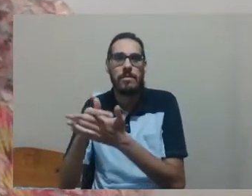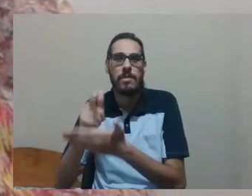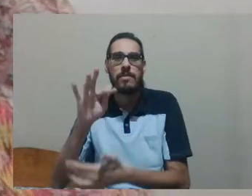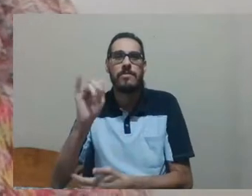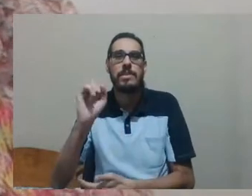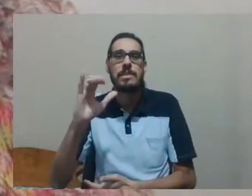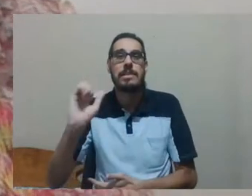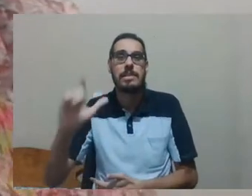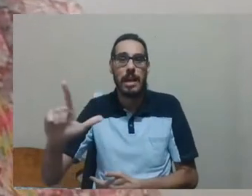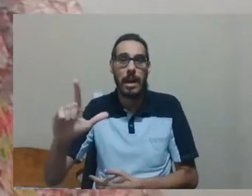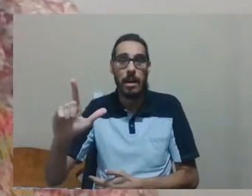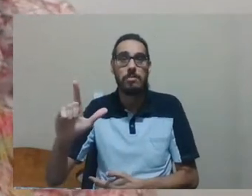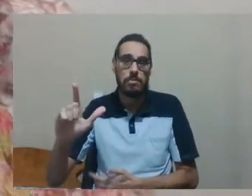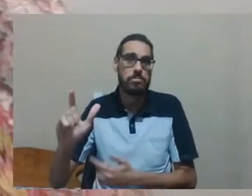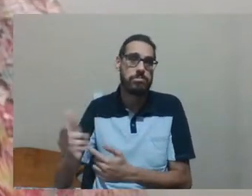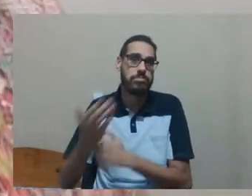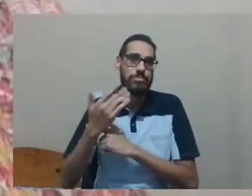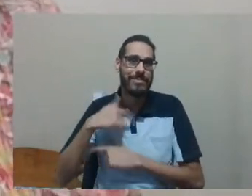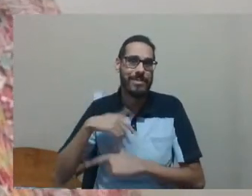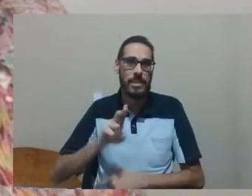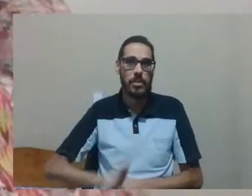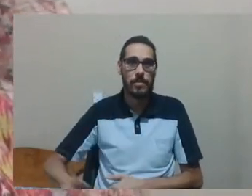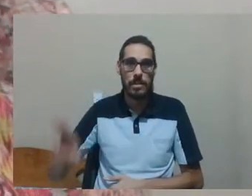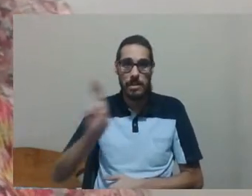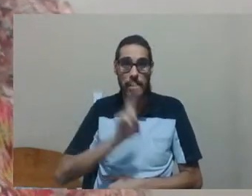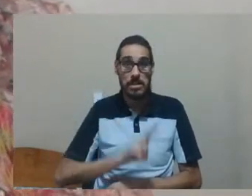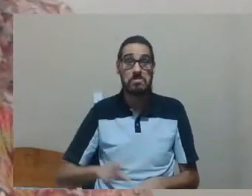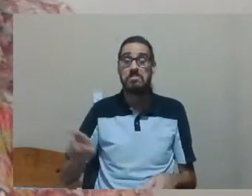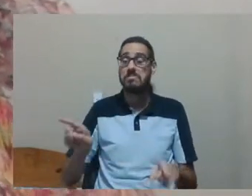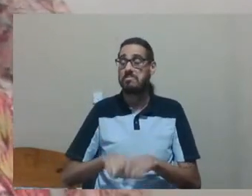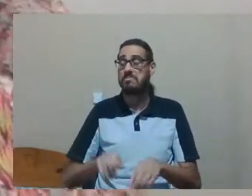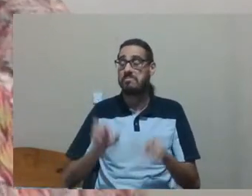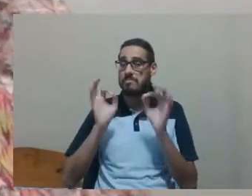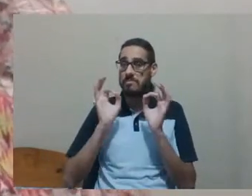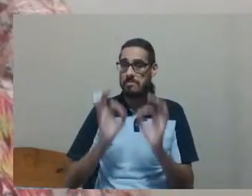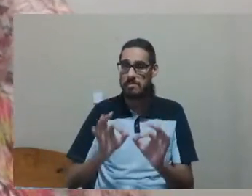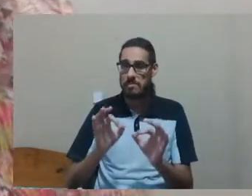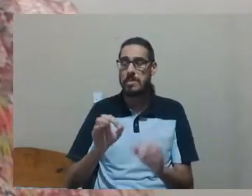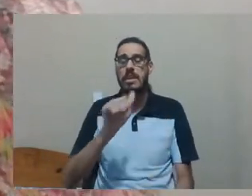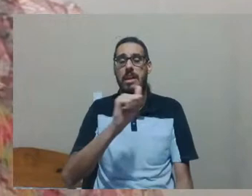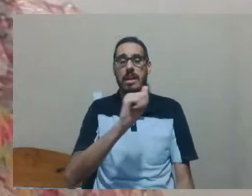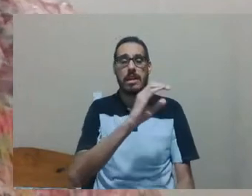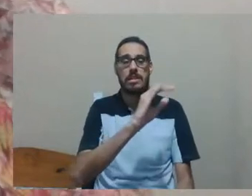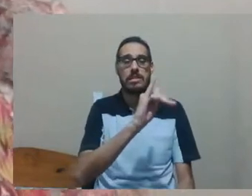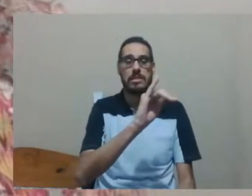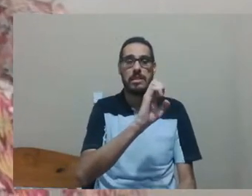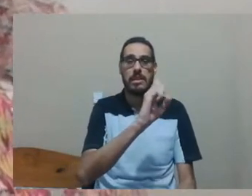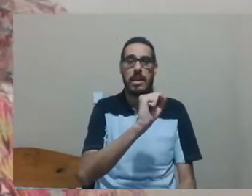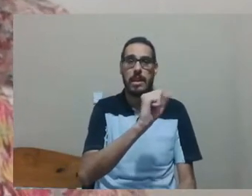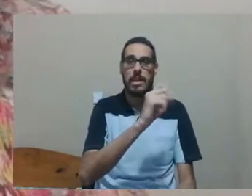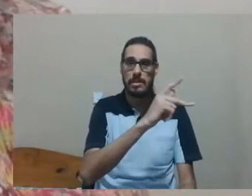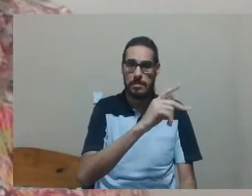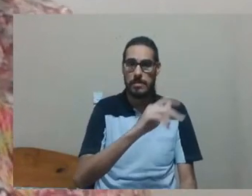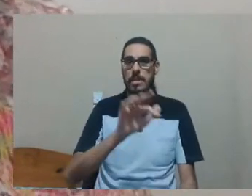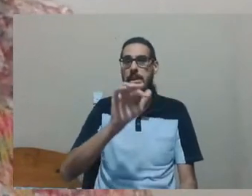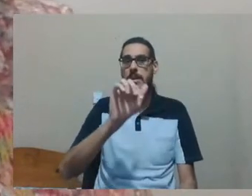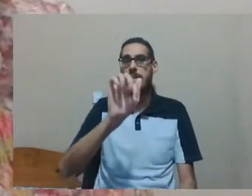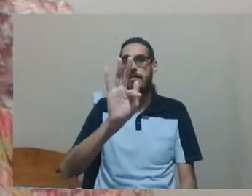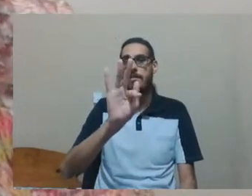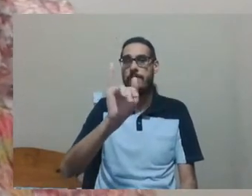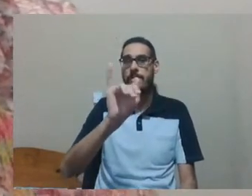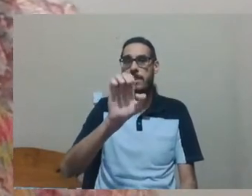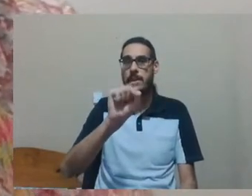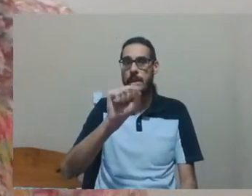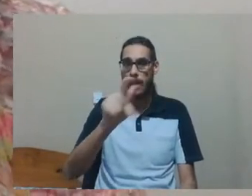várias articulações são feitas com a Ciesp, com a Fiesp, com vários arranjos